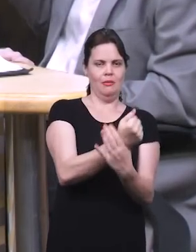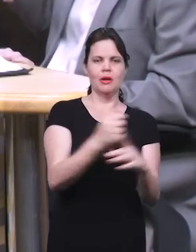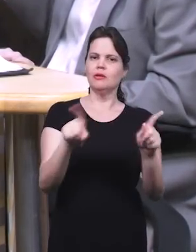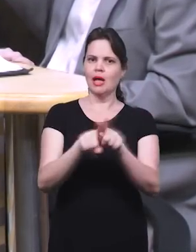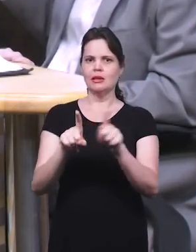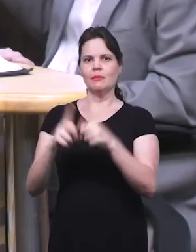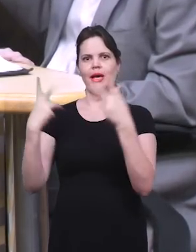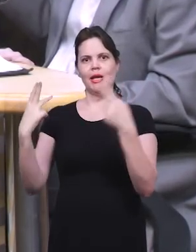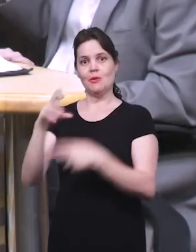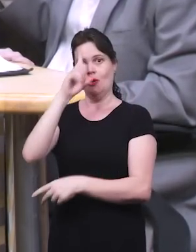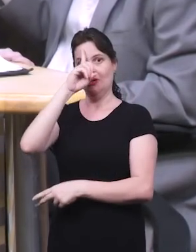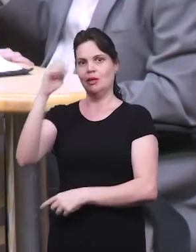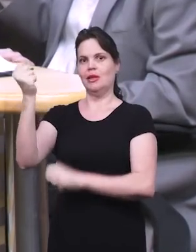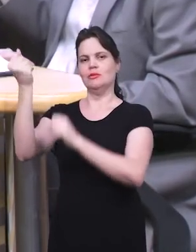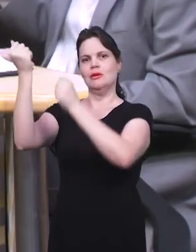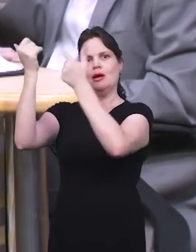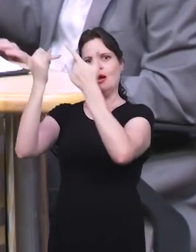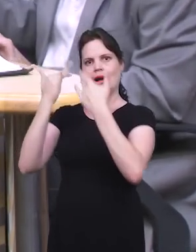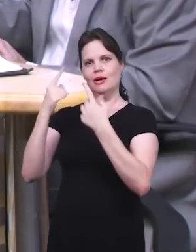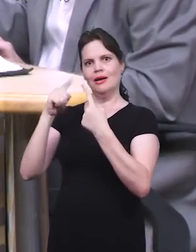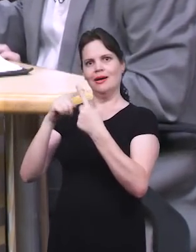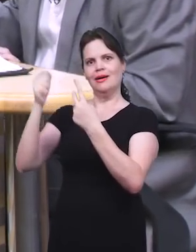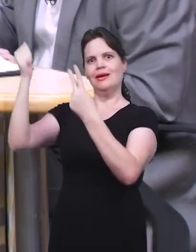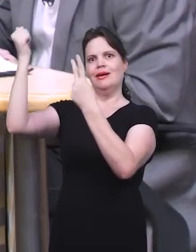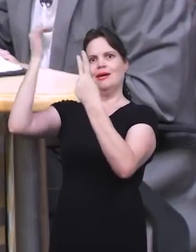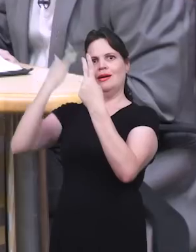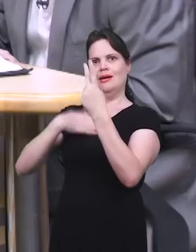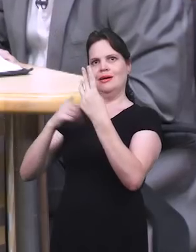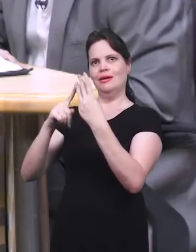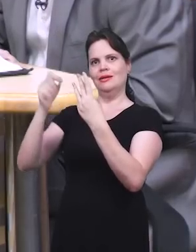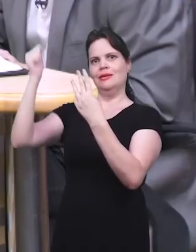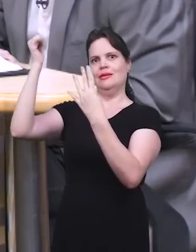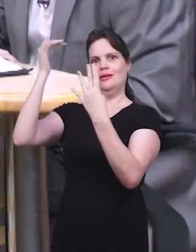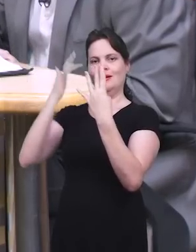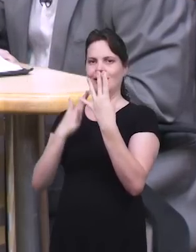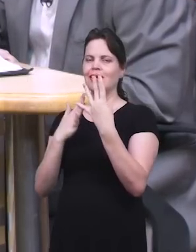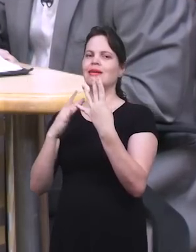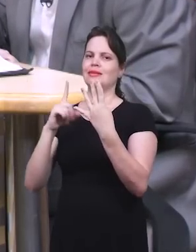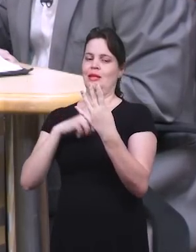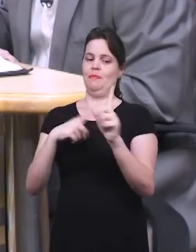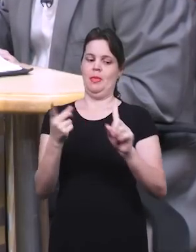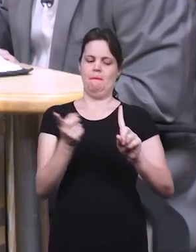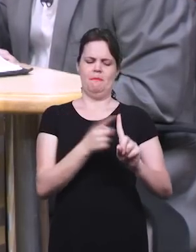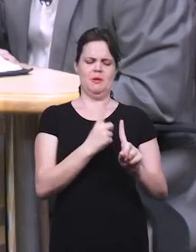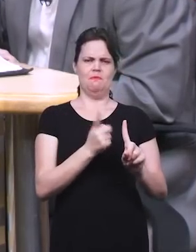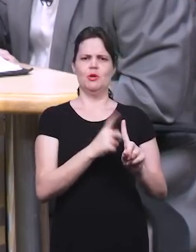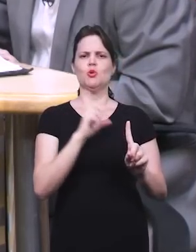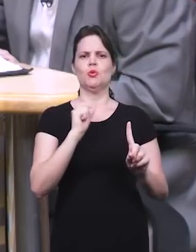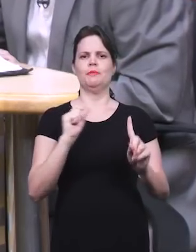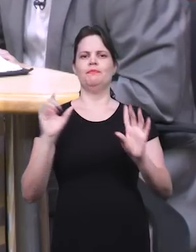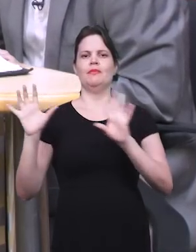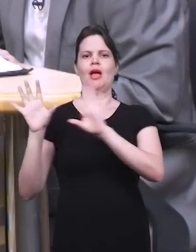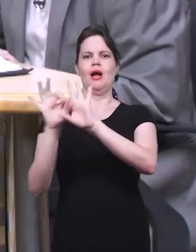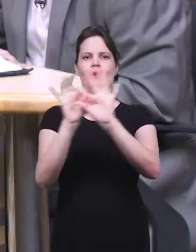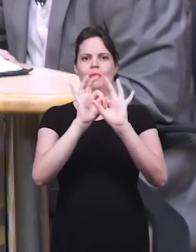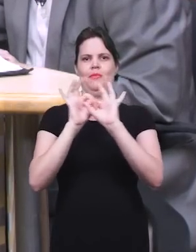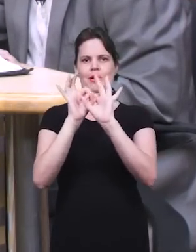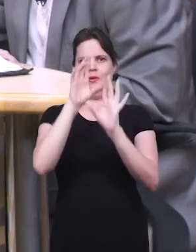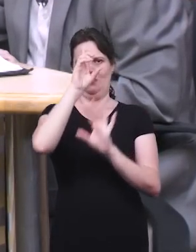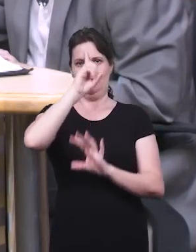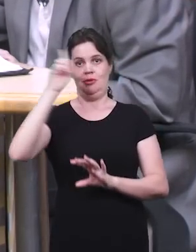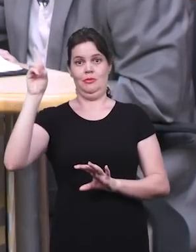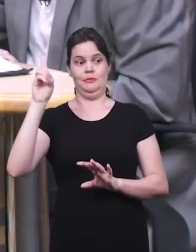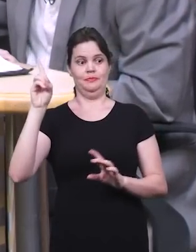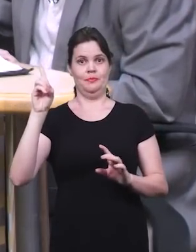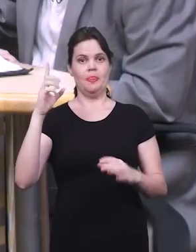nós andamos na presença do Senhor, através da comunhão e da salvação em Cristo Jesus. Primeiro elemento, comunhão